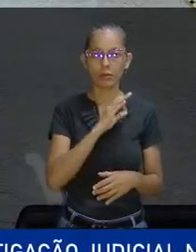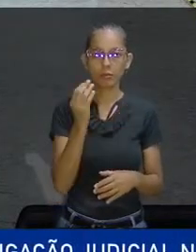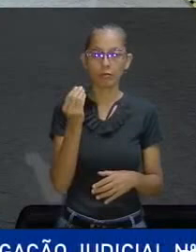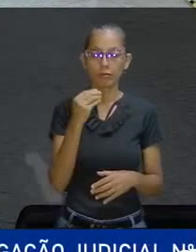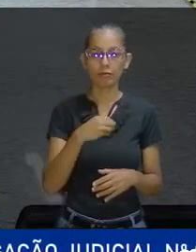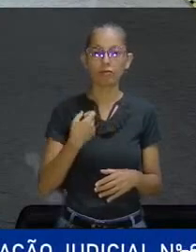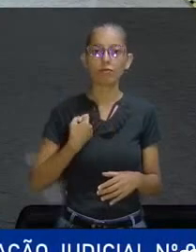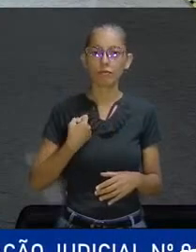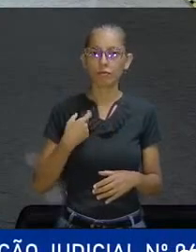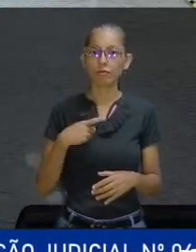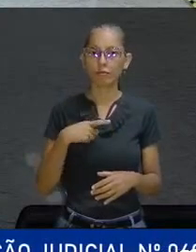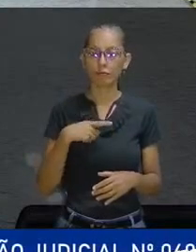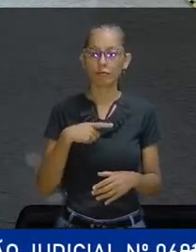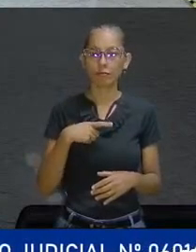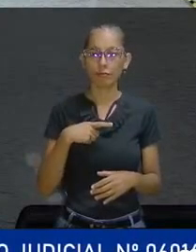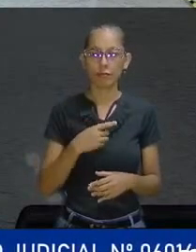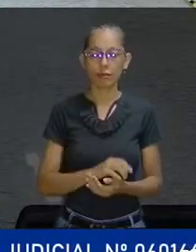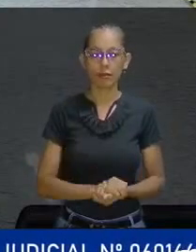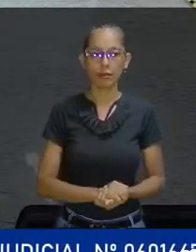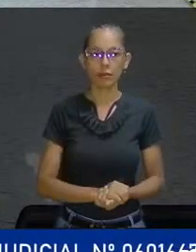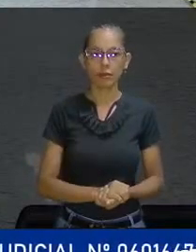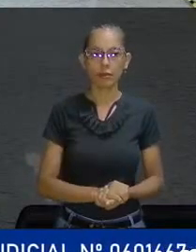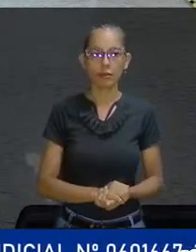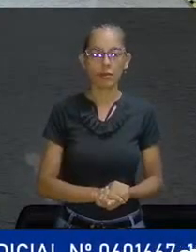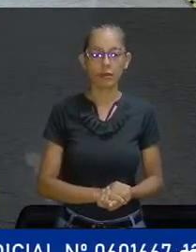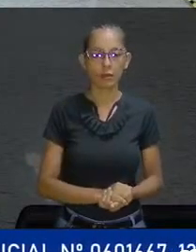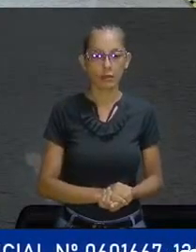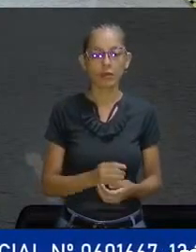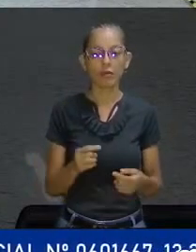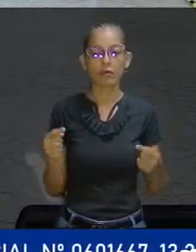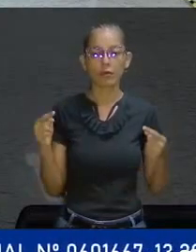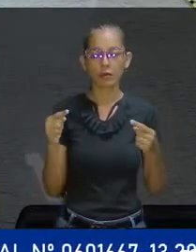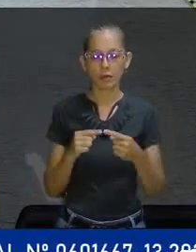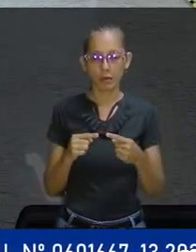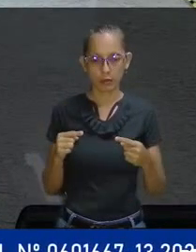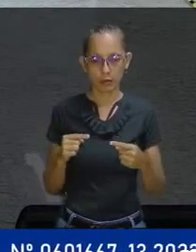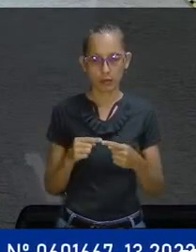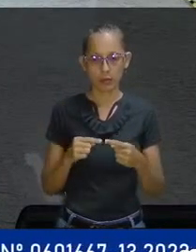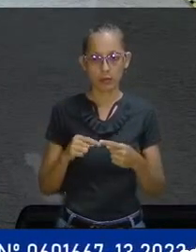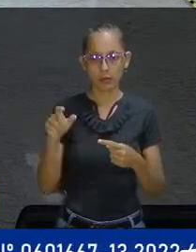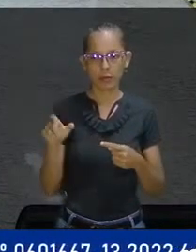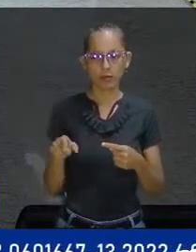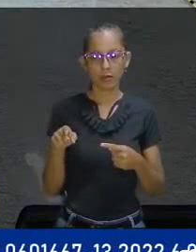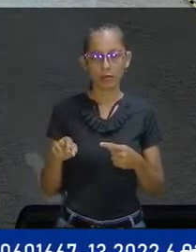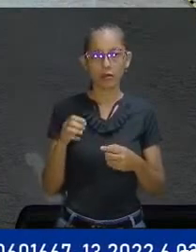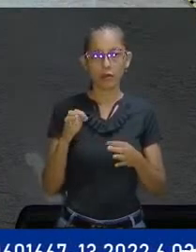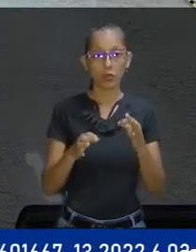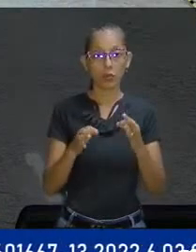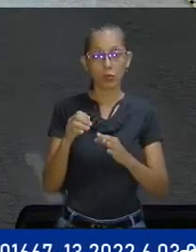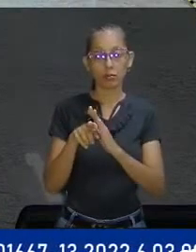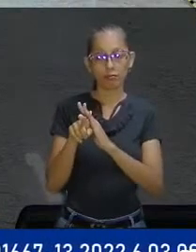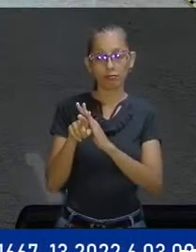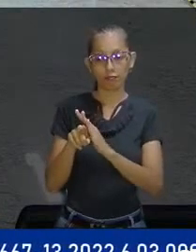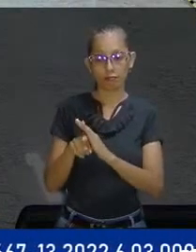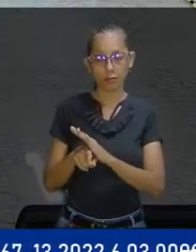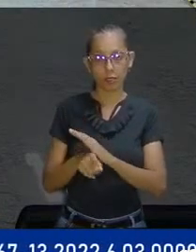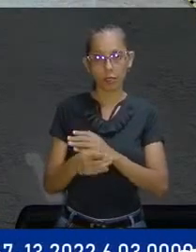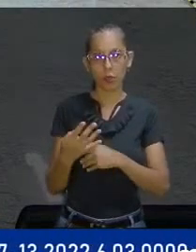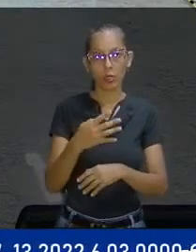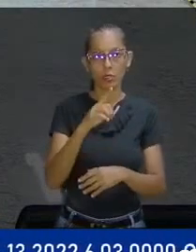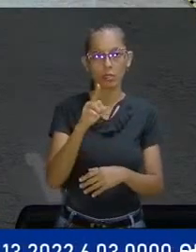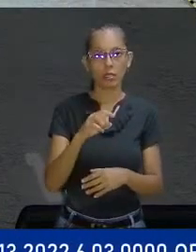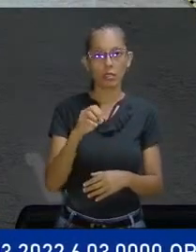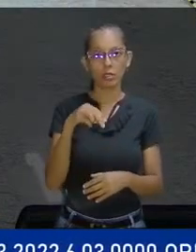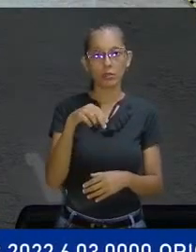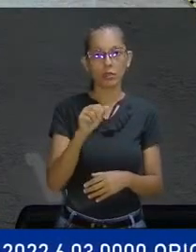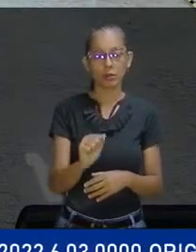2022-68873 trata-se de procedimento criminal autônomo, sob a supervisão do juízo da 4ª Zona Eleitoral, a